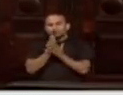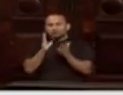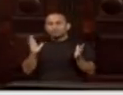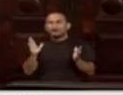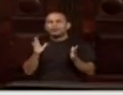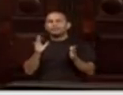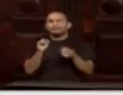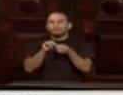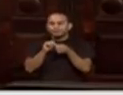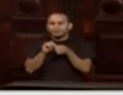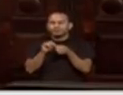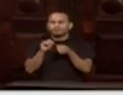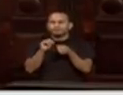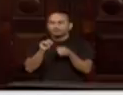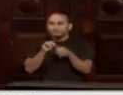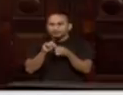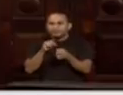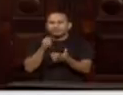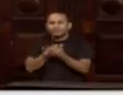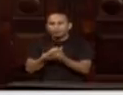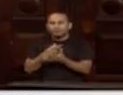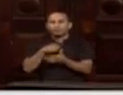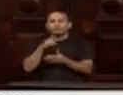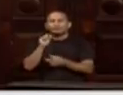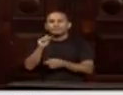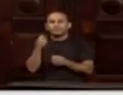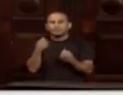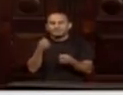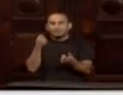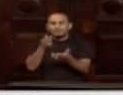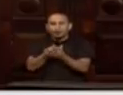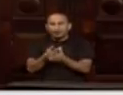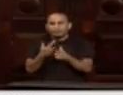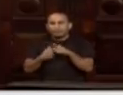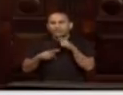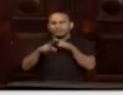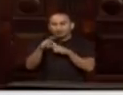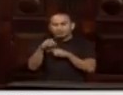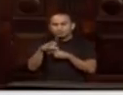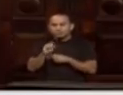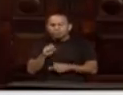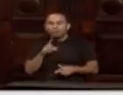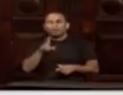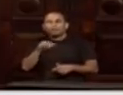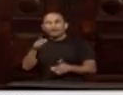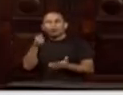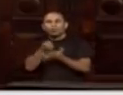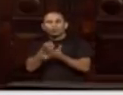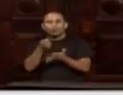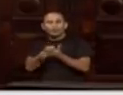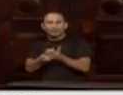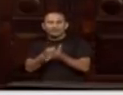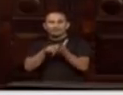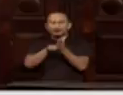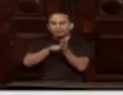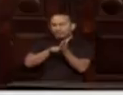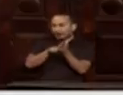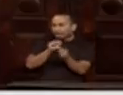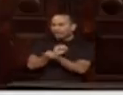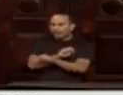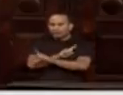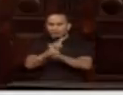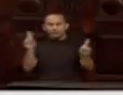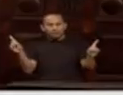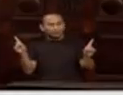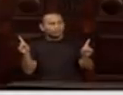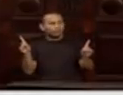fez pague o que tem que pagar o psol vai cobrar que essa investigação não fique no meio do caminho não